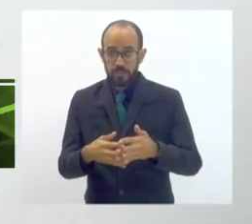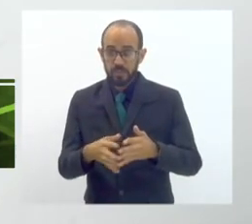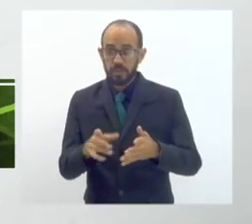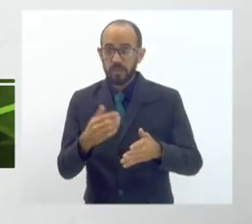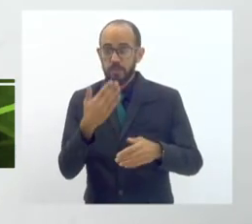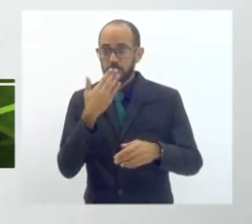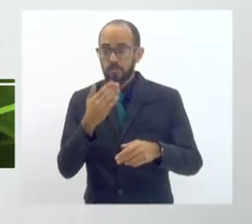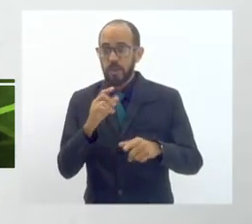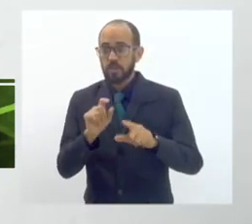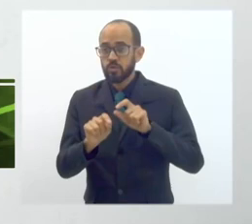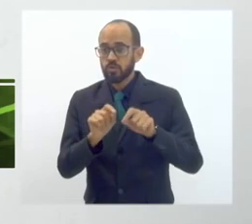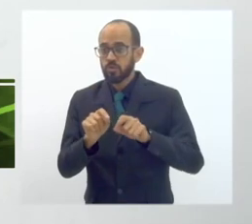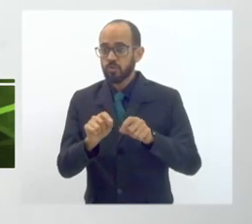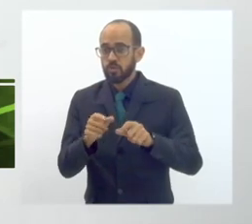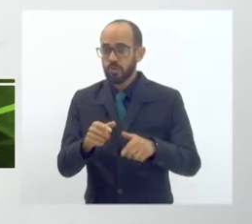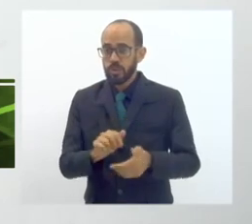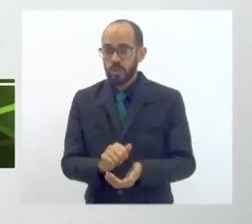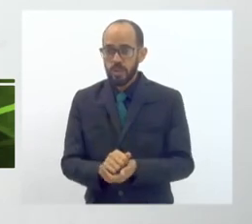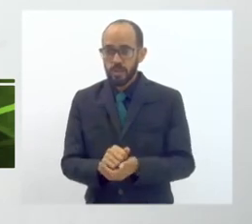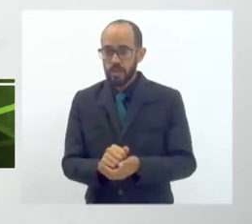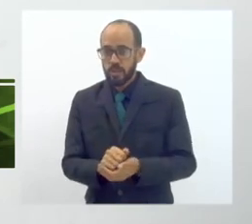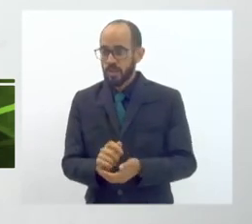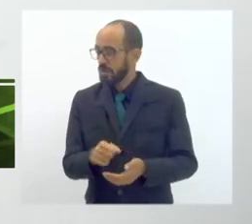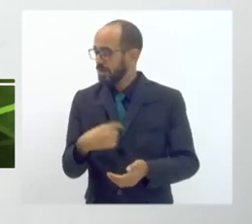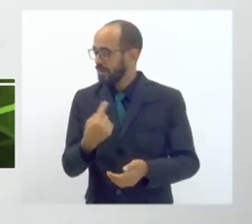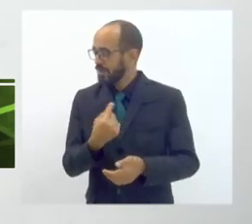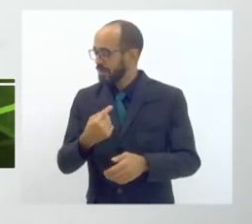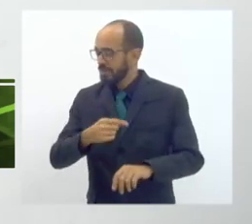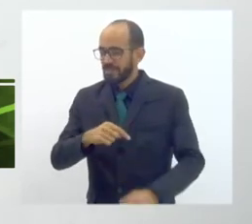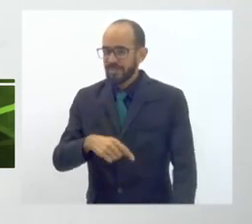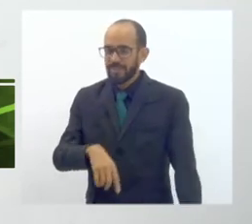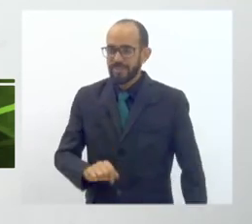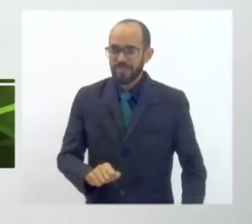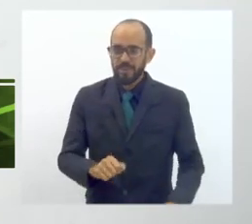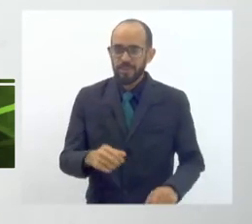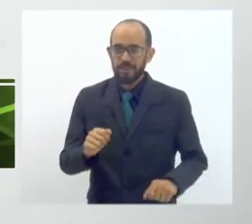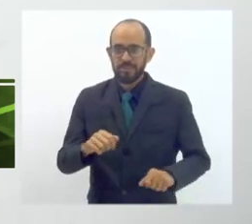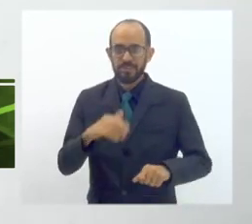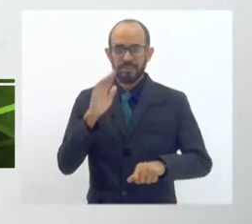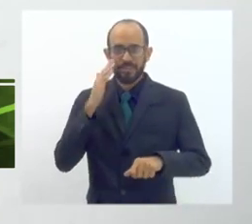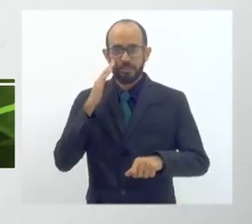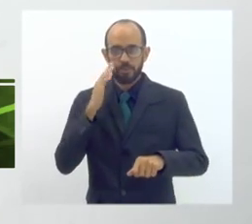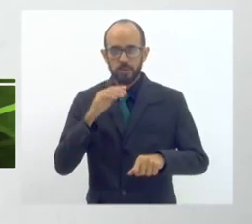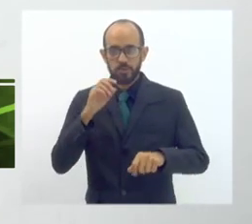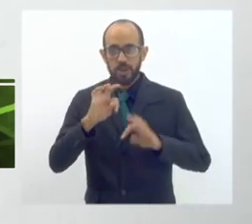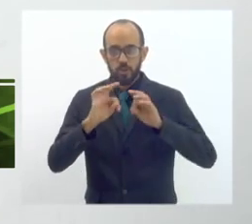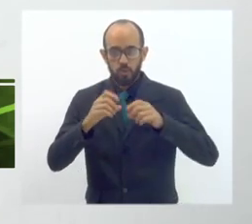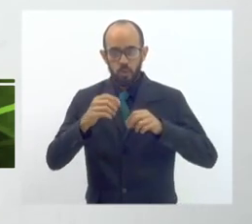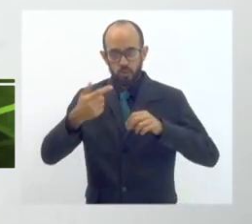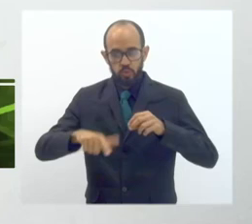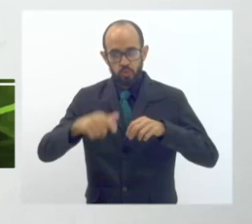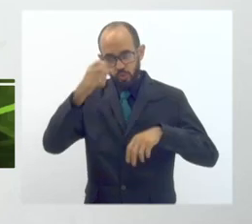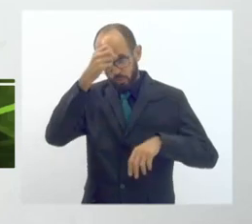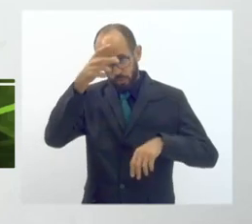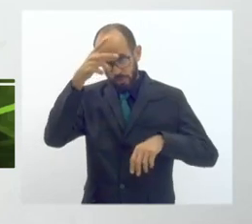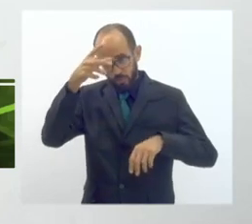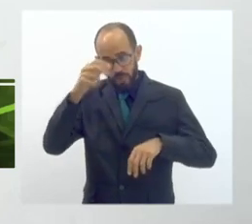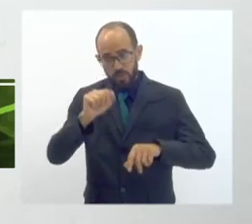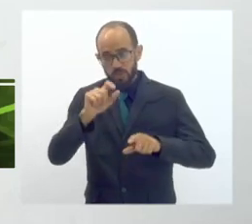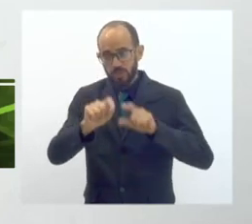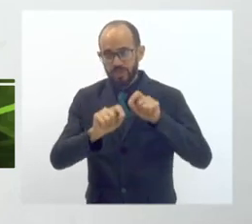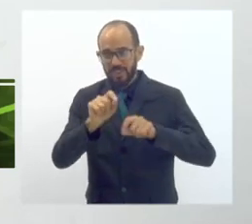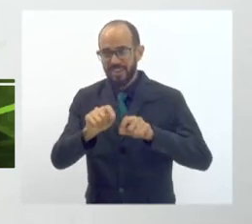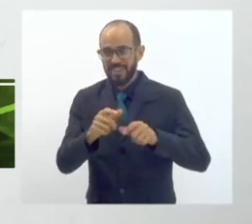aqui, eu dou um agradecimento à nossa presidente Fátima Pacheco e a todos os prefeitos do CIDENF em ter